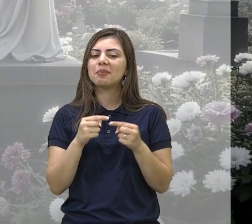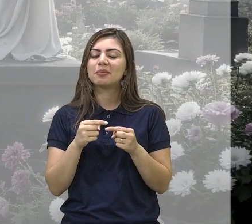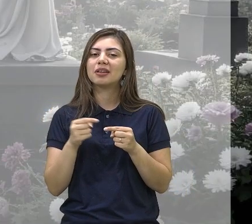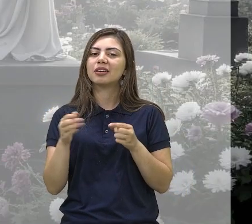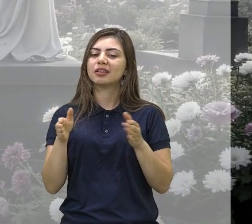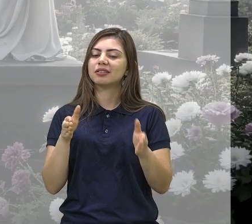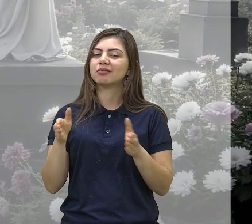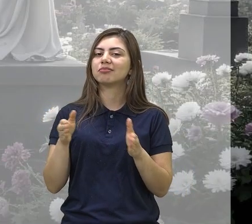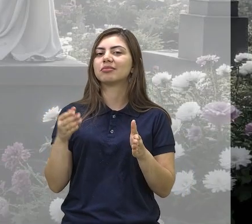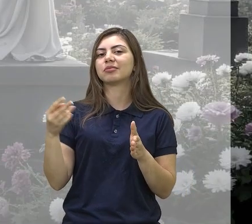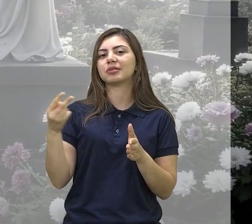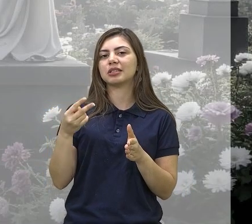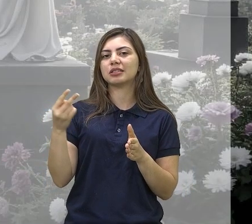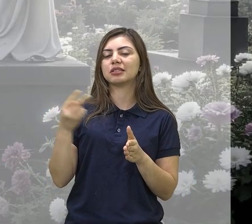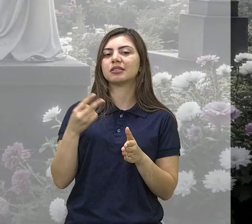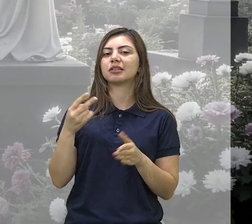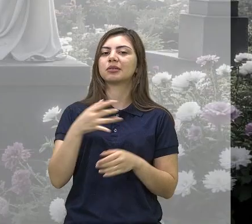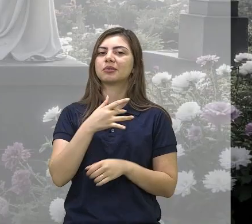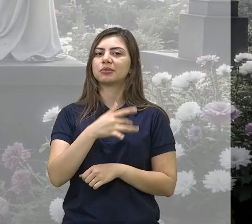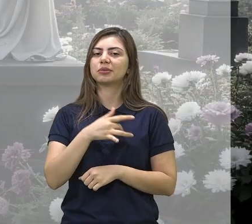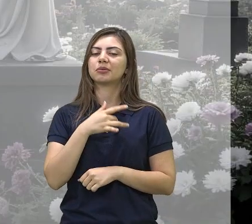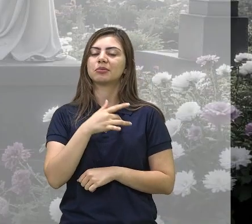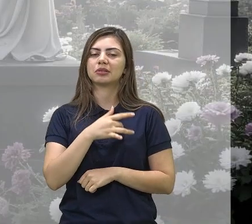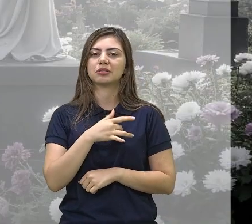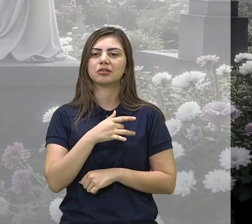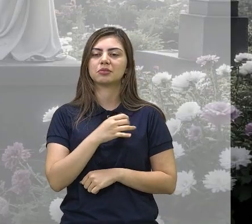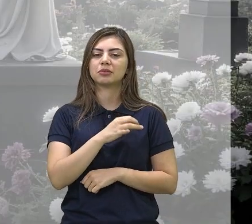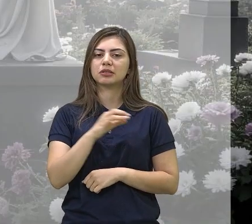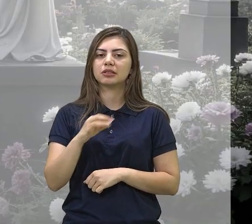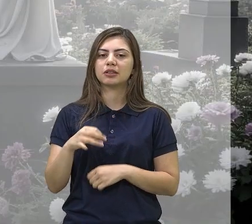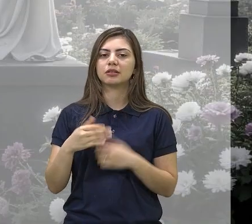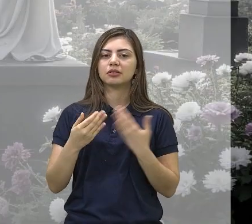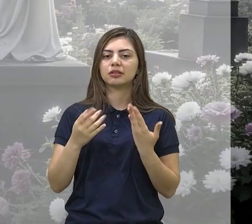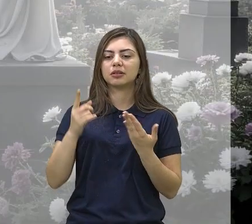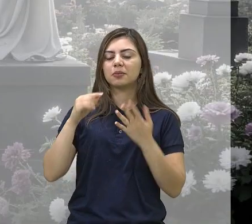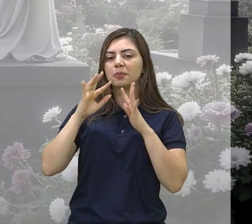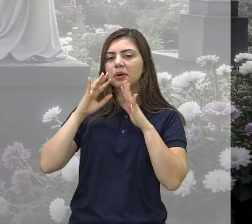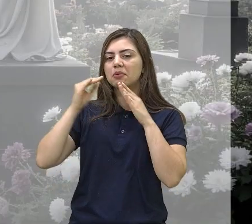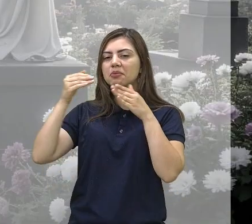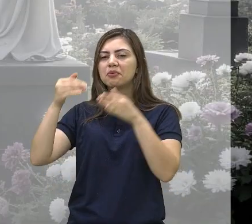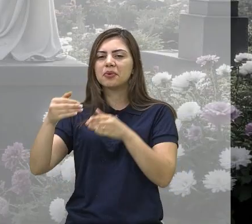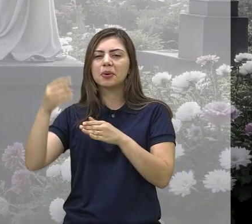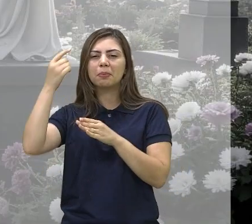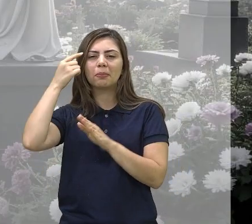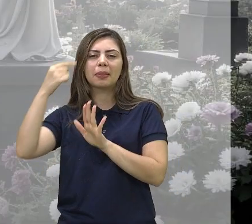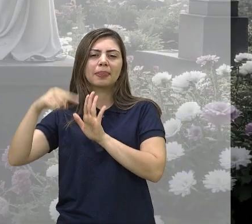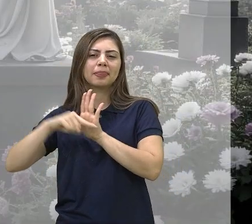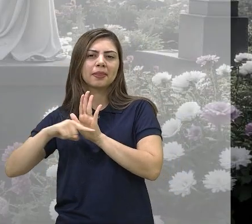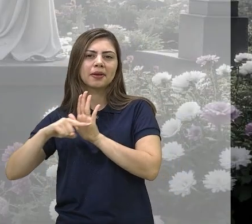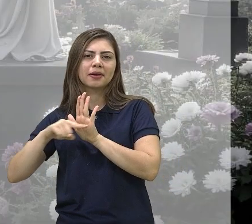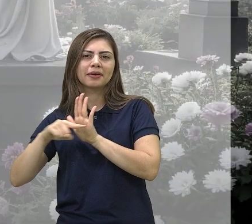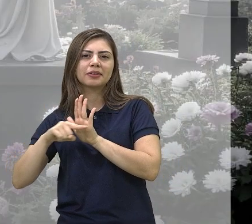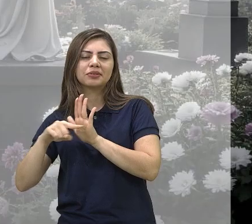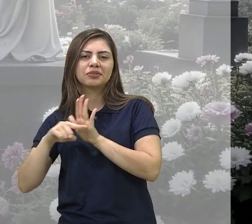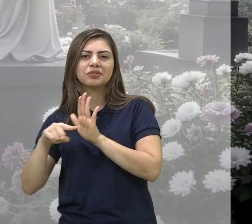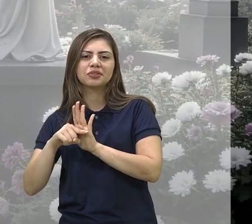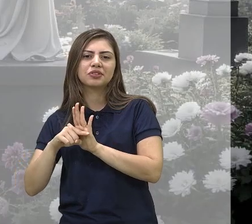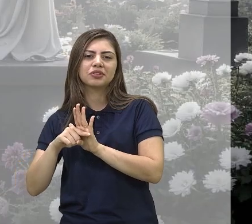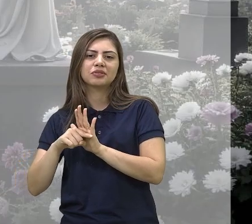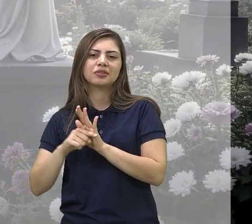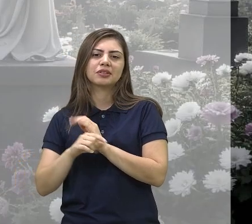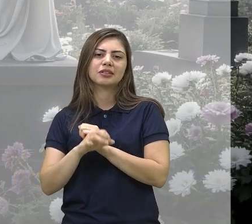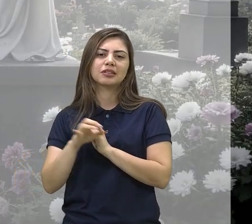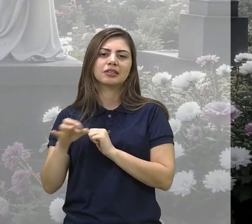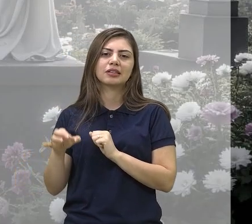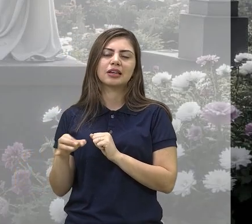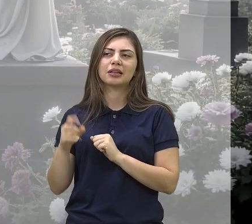segunda geração. Essa segunda geração tem uma pegada mais pessimista, mas ali meio que um amor também